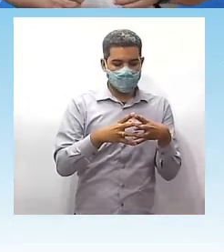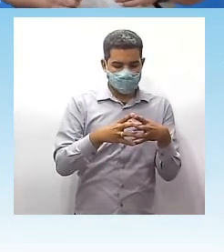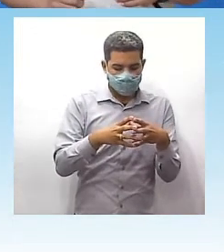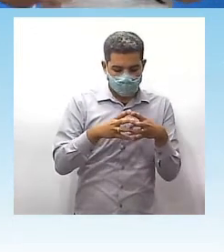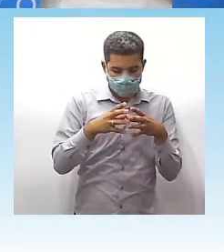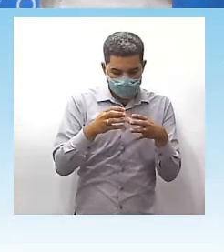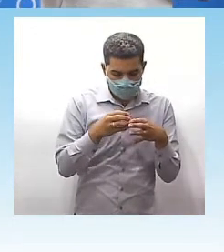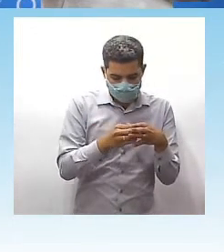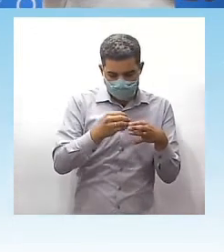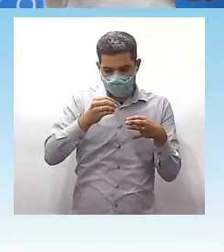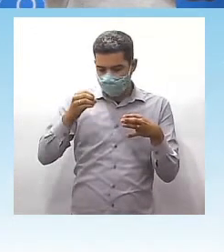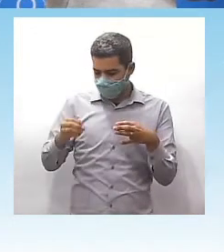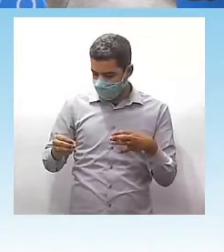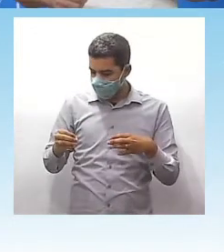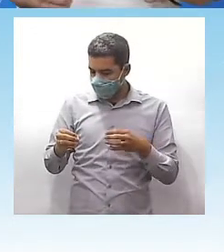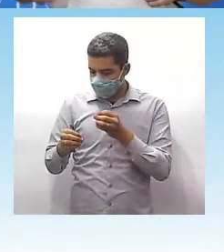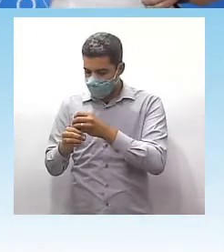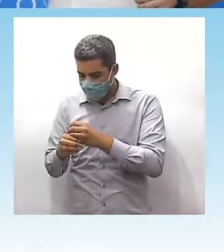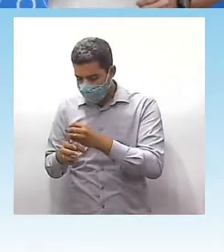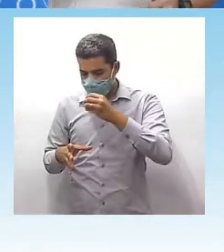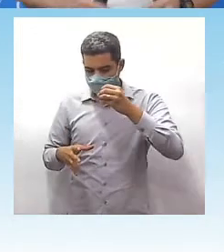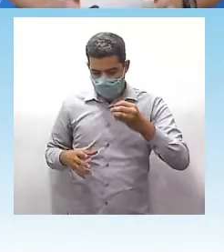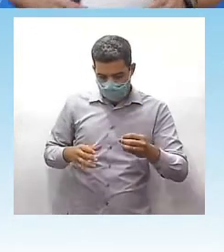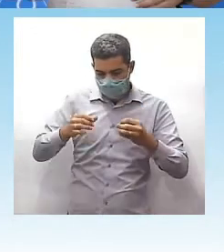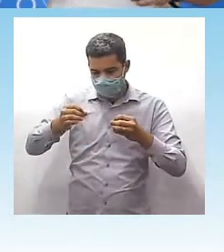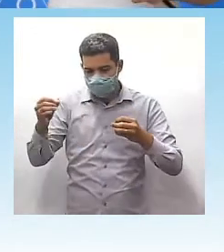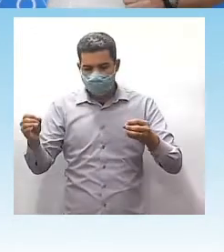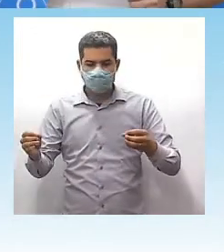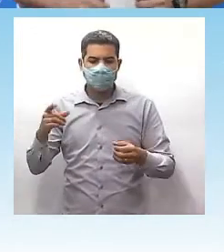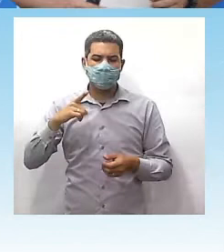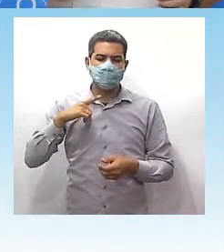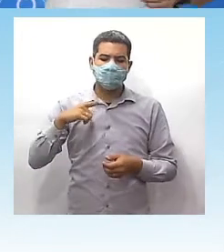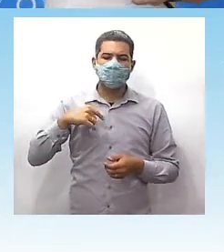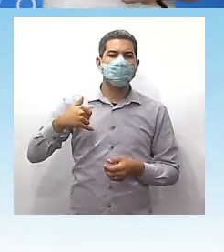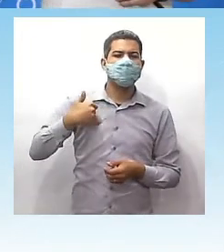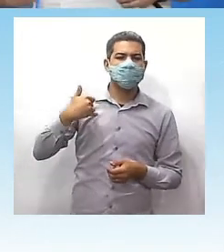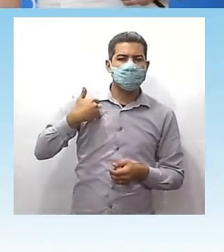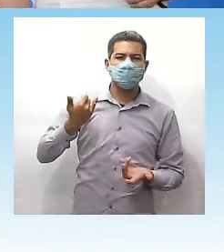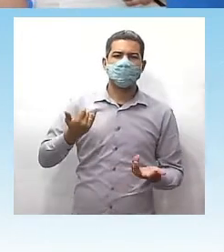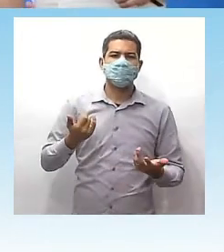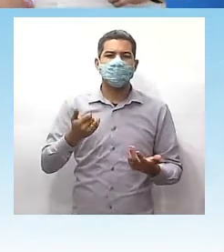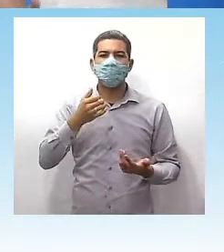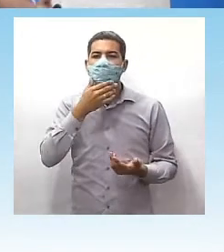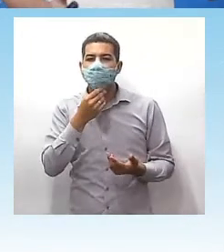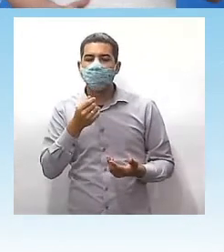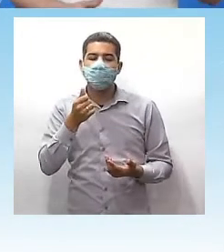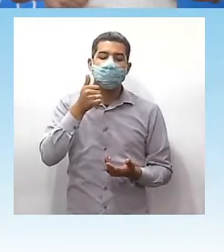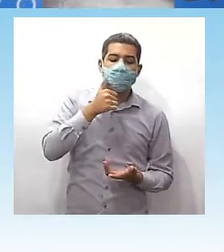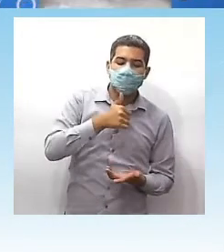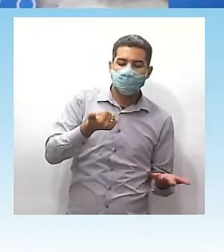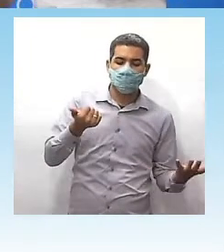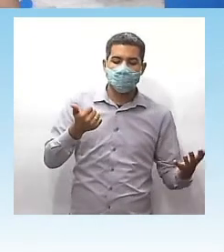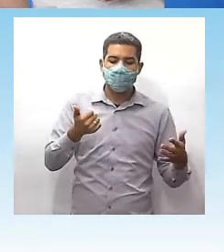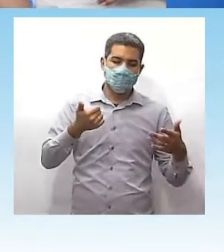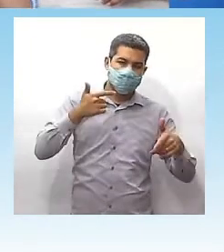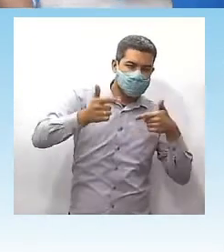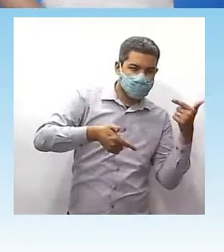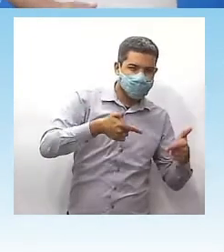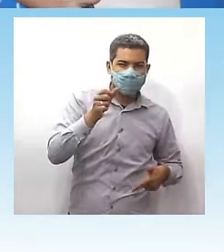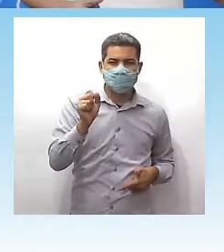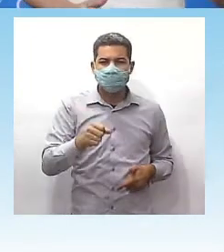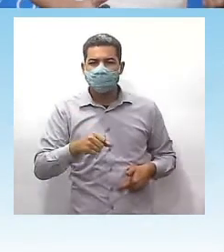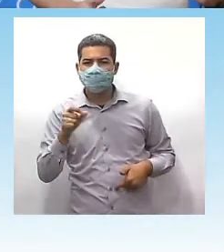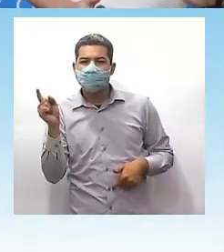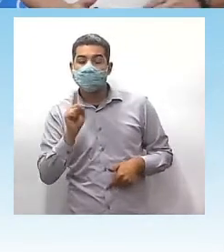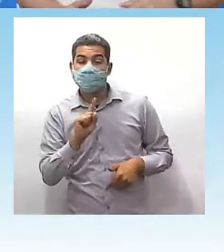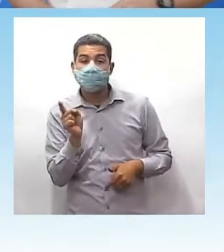vou buscar dentro daquelas pessoas idade, sexo, trabalho, se trabalha, se não trabalha, qual